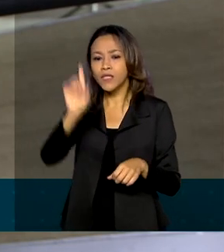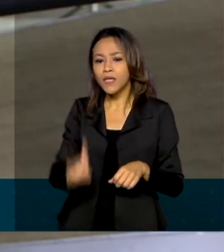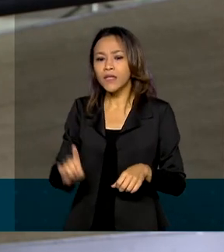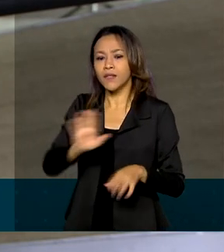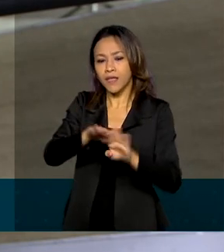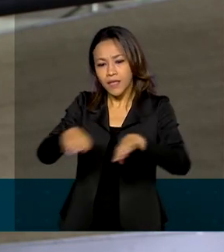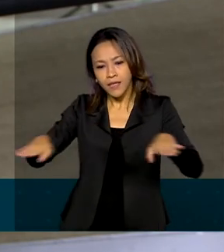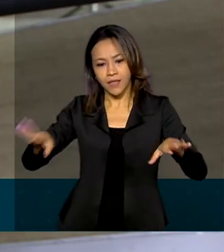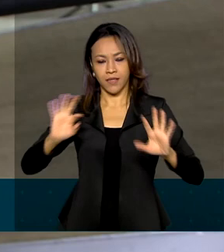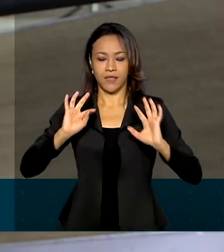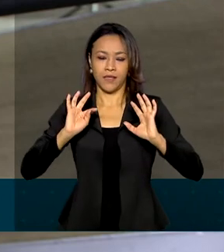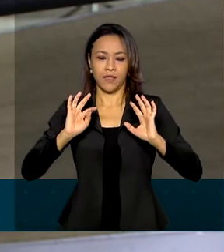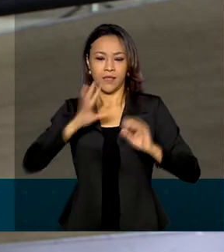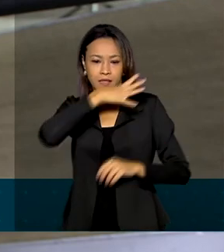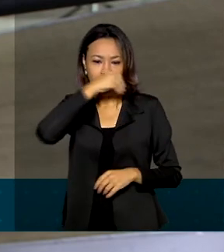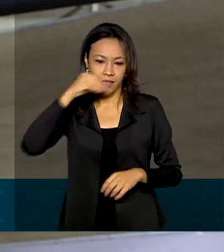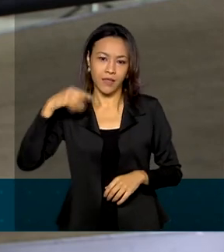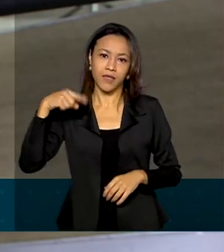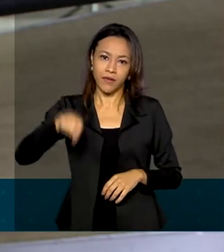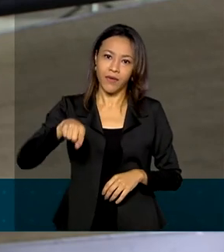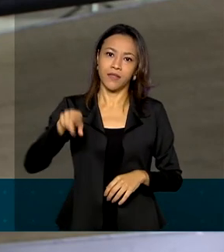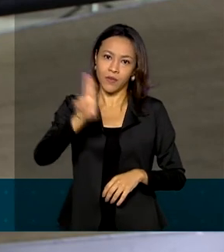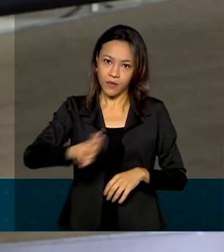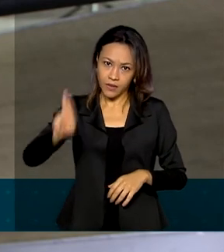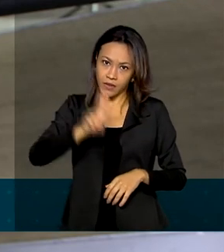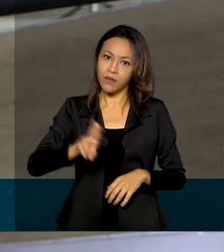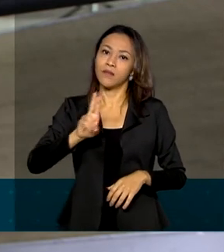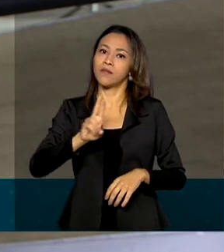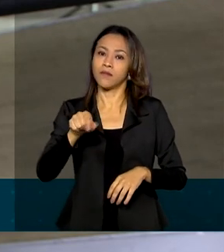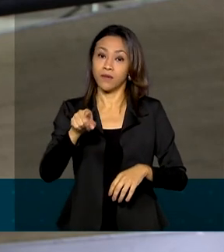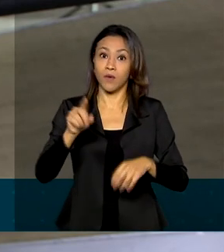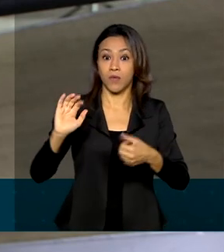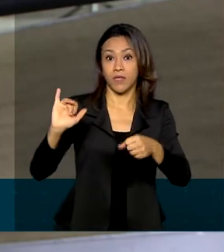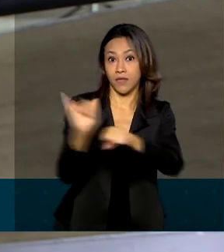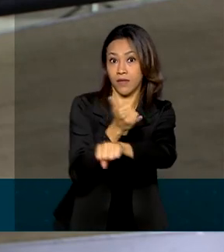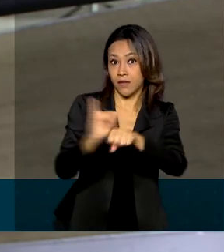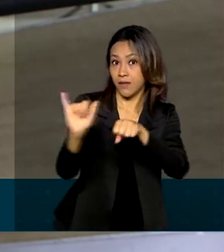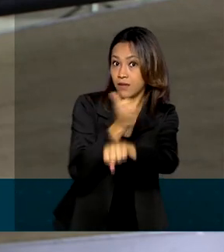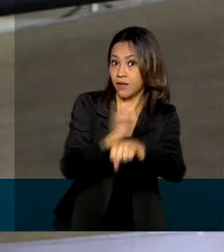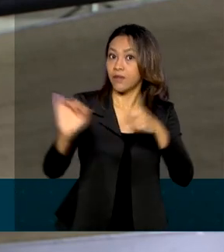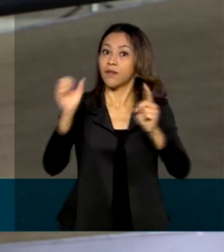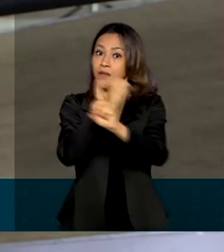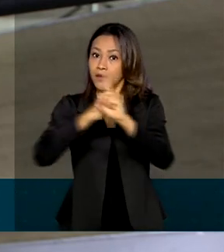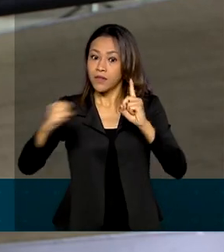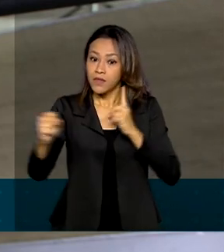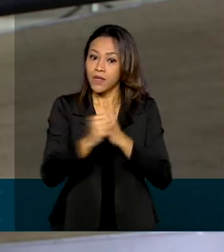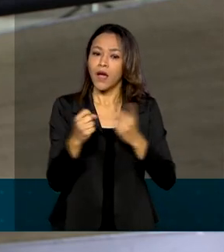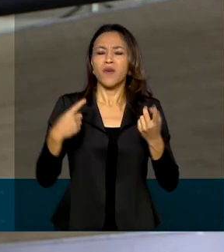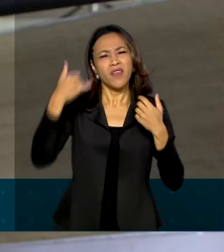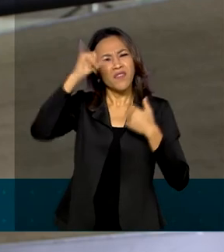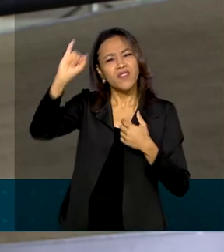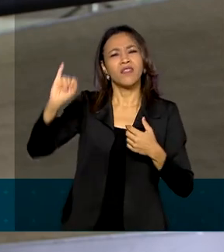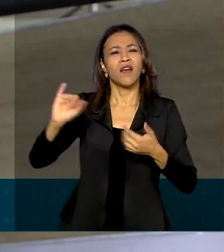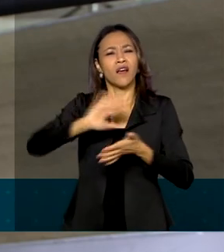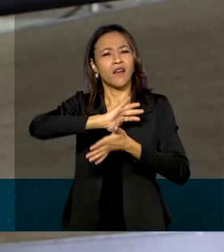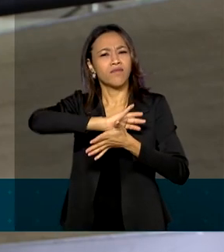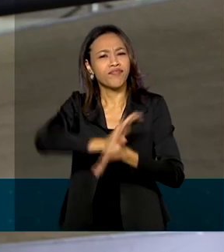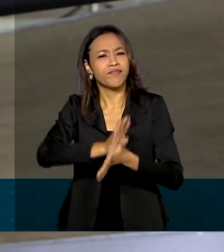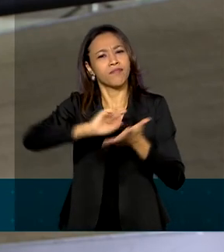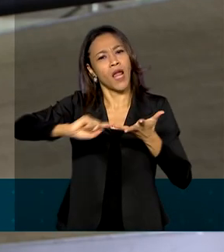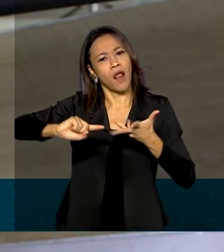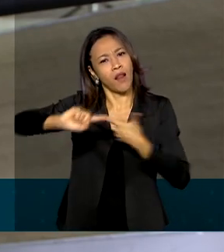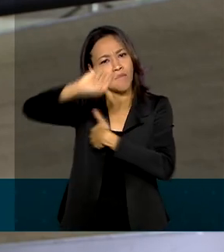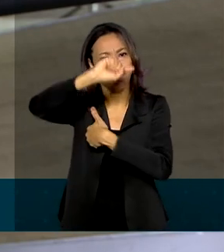esporte e também essa resposta será utilizado como instrumento de inclusão social combate da discriminação da mulher entre outros